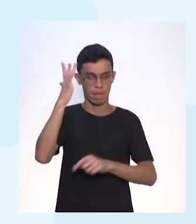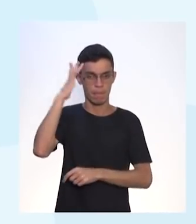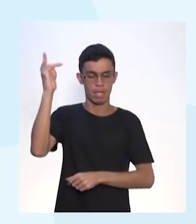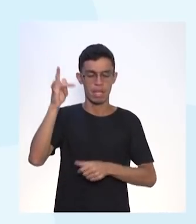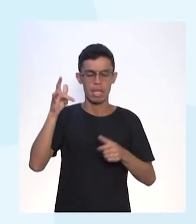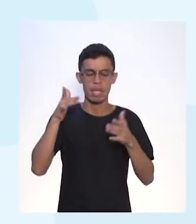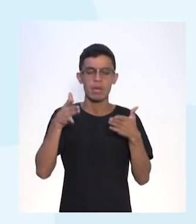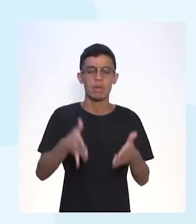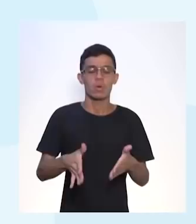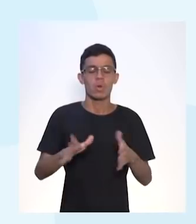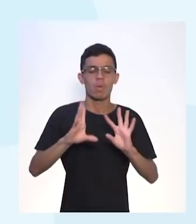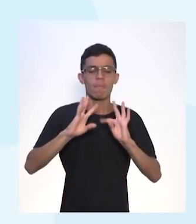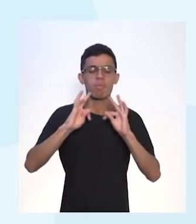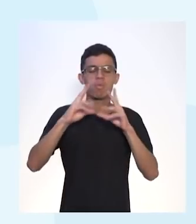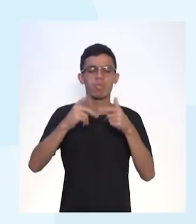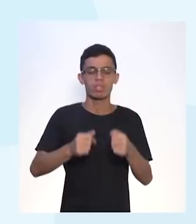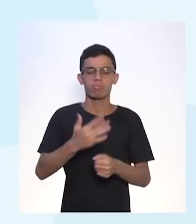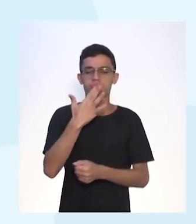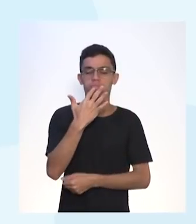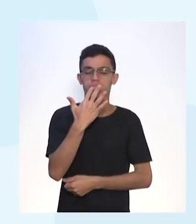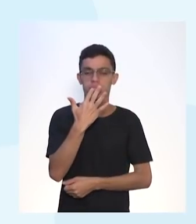materiais recicláveis, né?